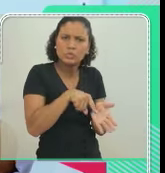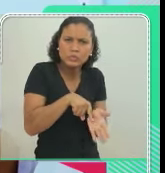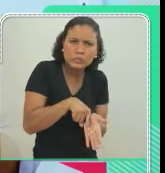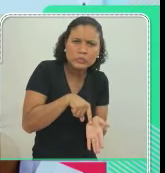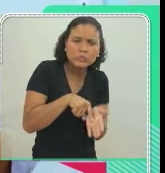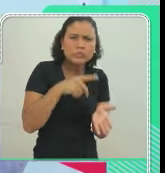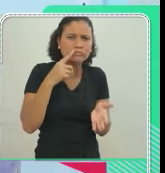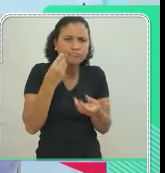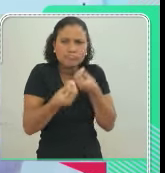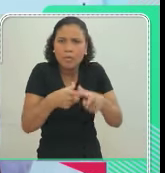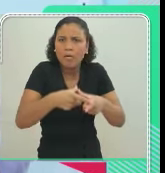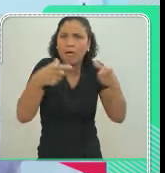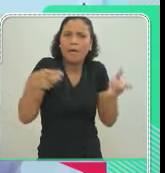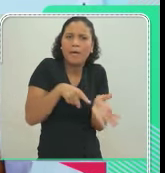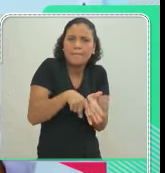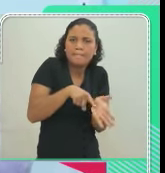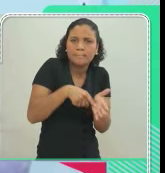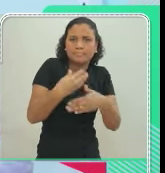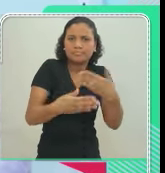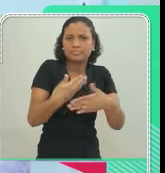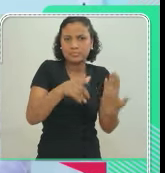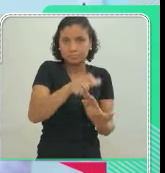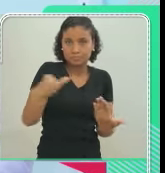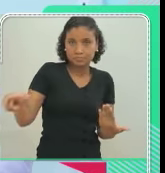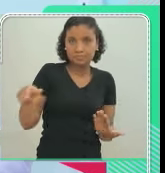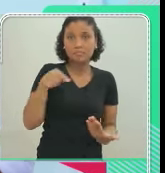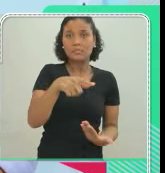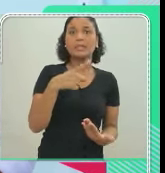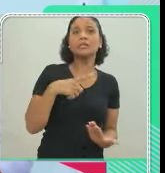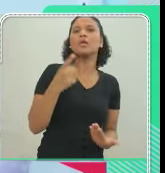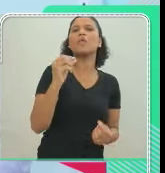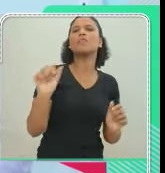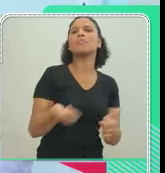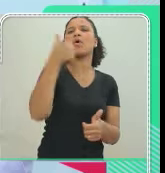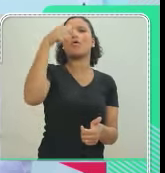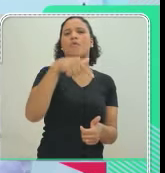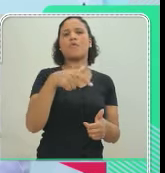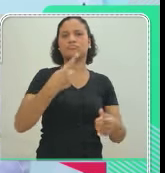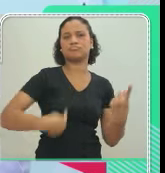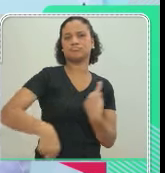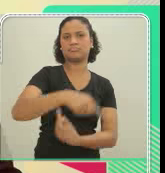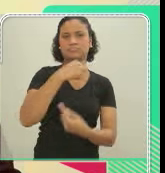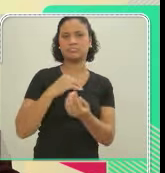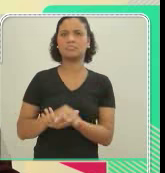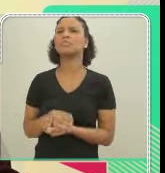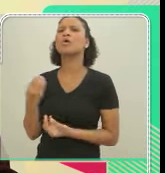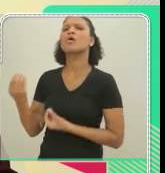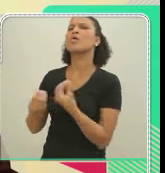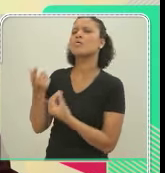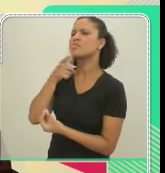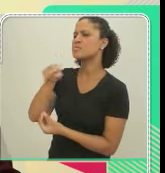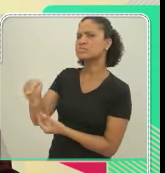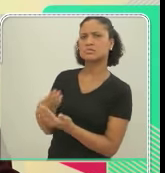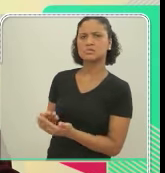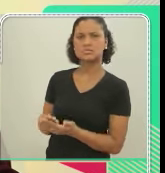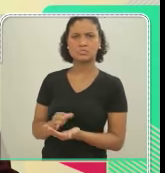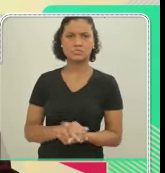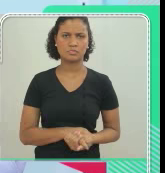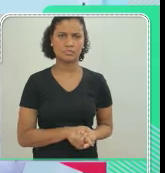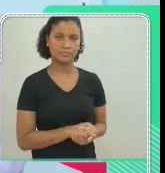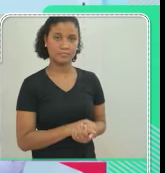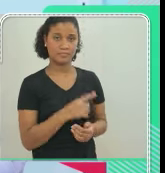passar então para estudos um pouco mais amplos, com um número maior de pacientes, na expectativa de que haja de fato melhoras funcionais. E onde é realizado esse estudo no